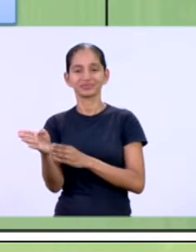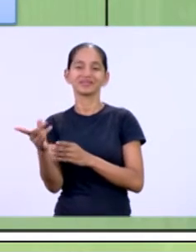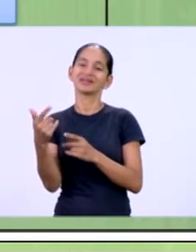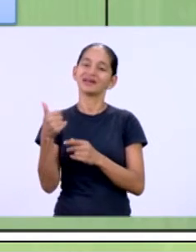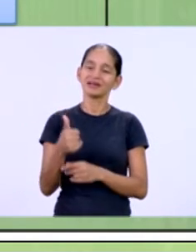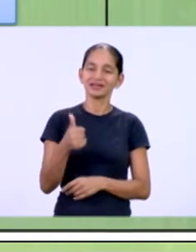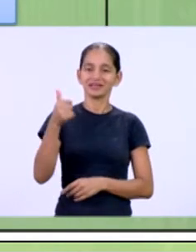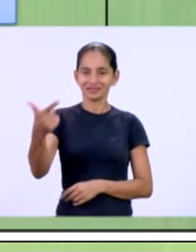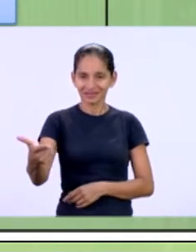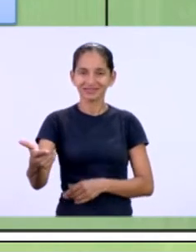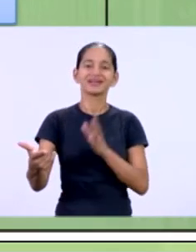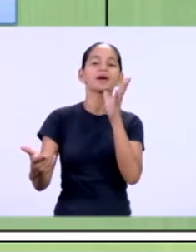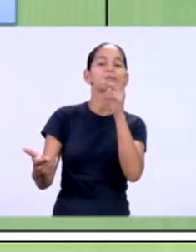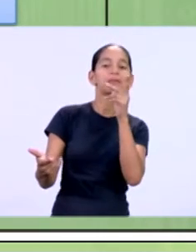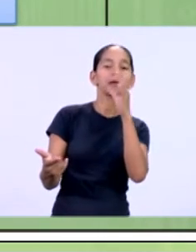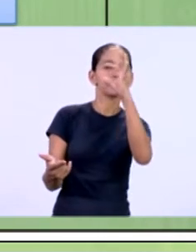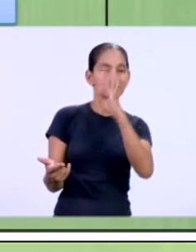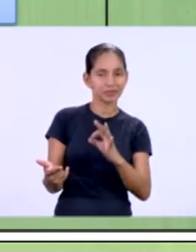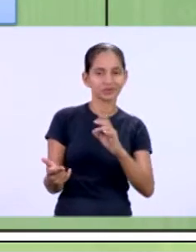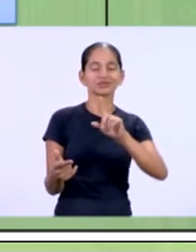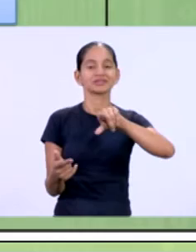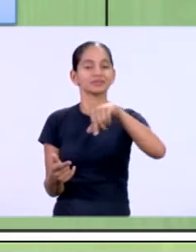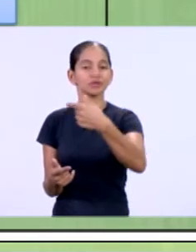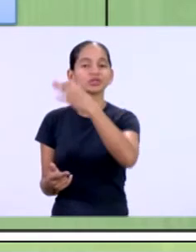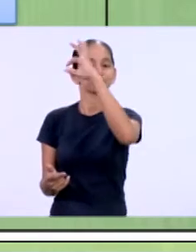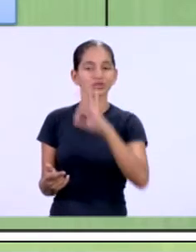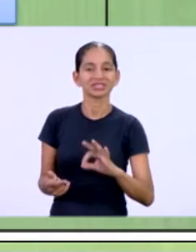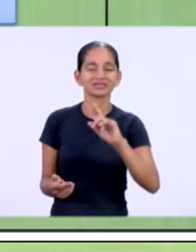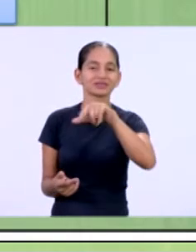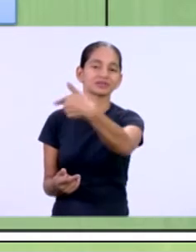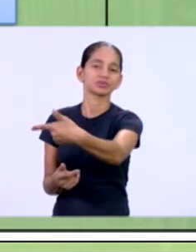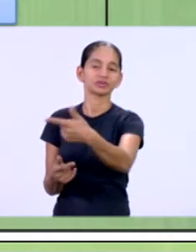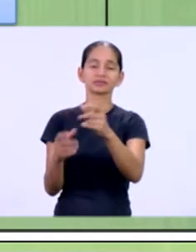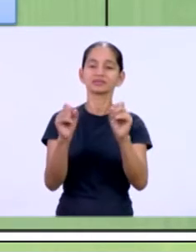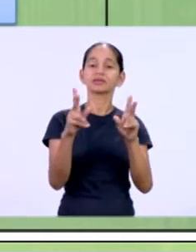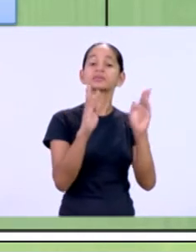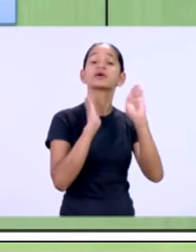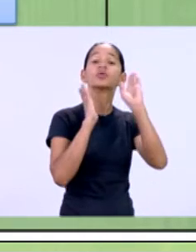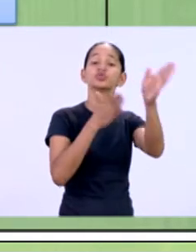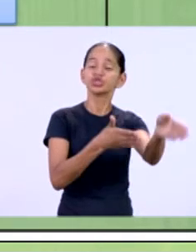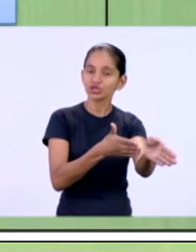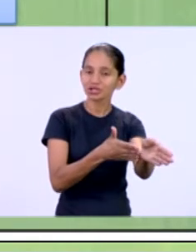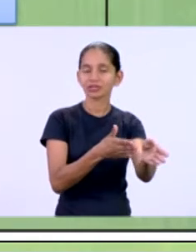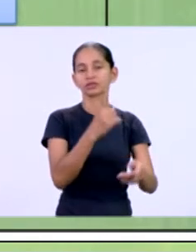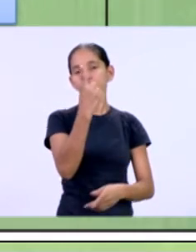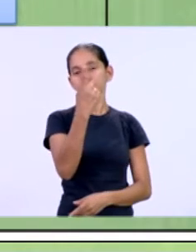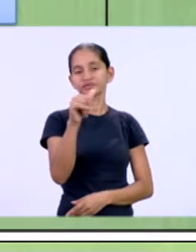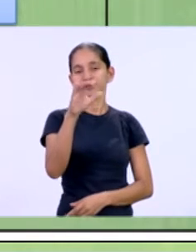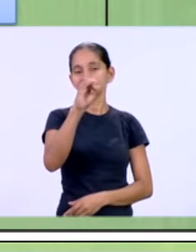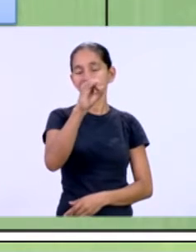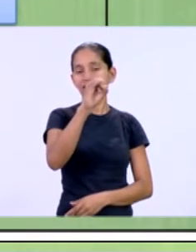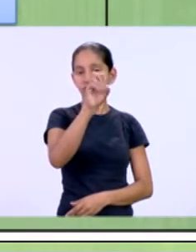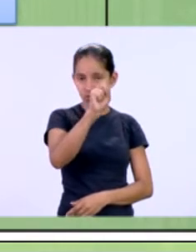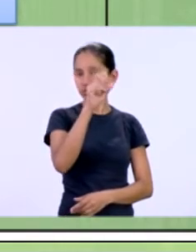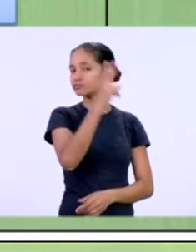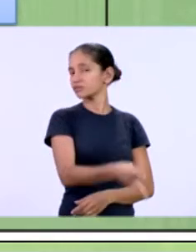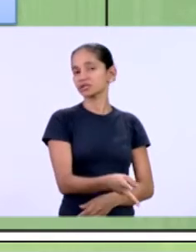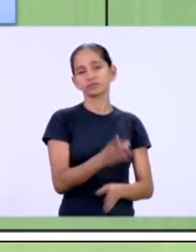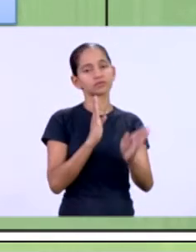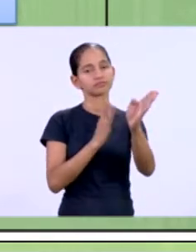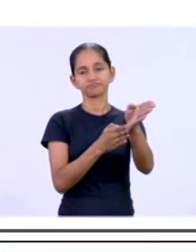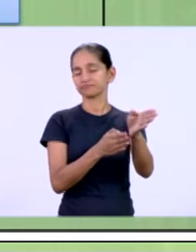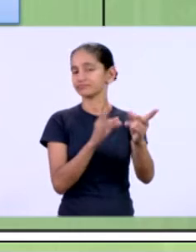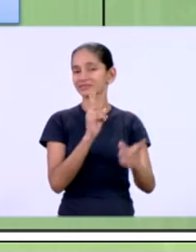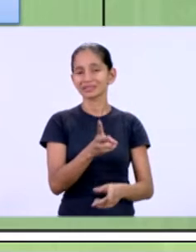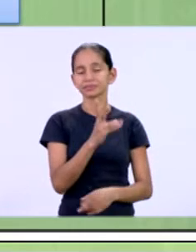3 meses, vezes 12, vezes 9, chego no valor do imposto, ou eu posso fazer o quê? Vezes 1,08 também chego no valor do